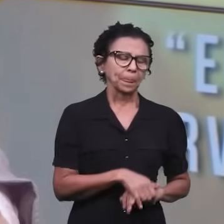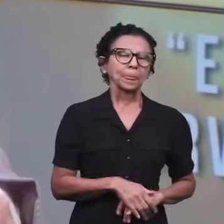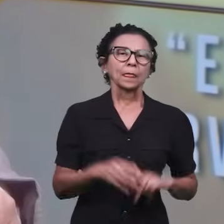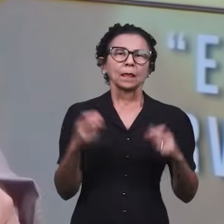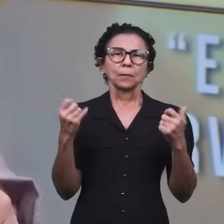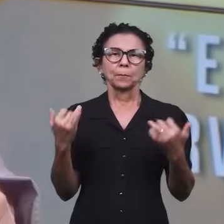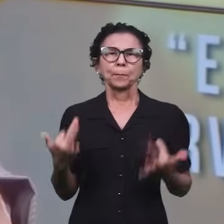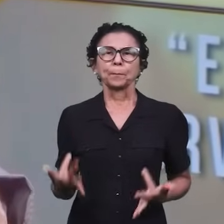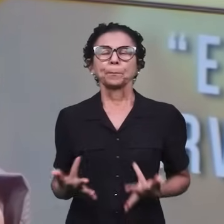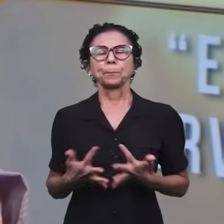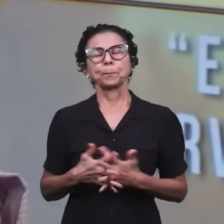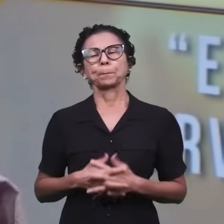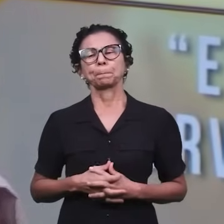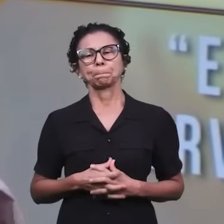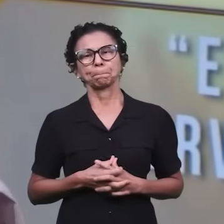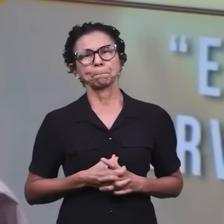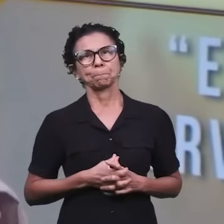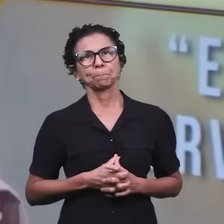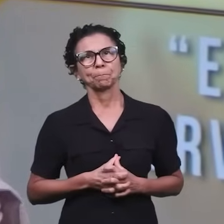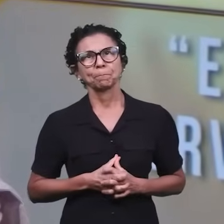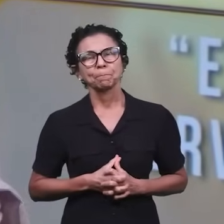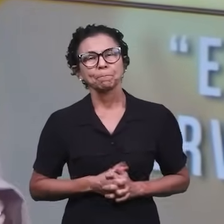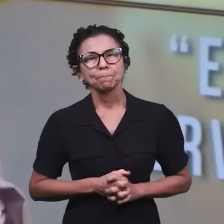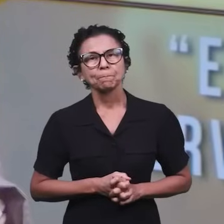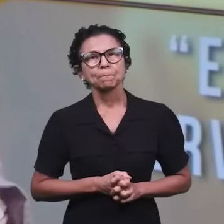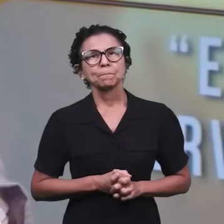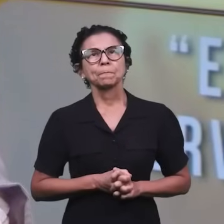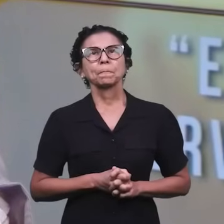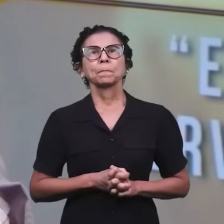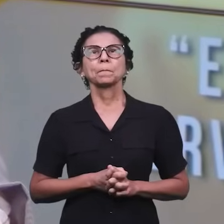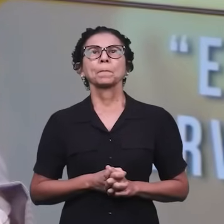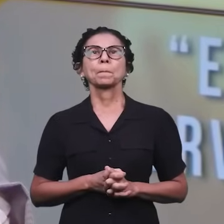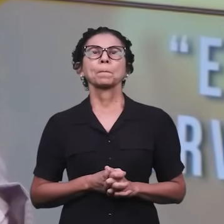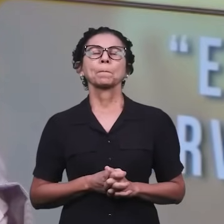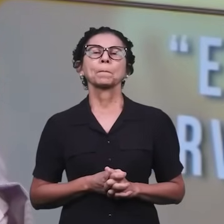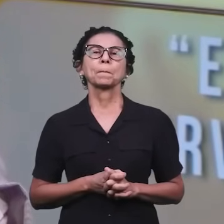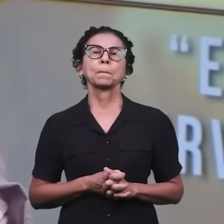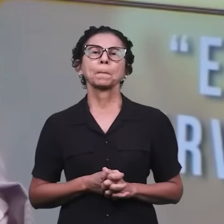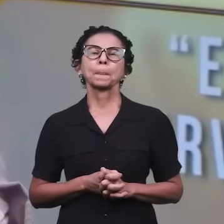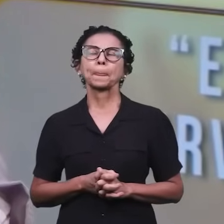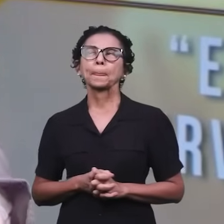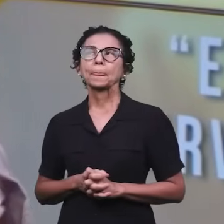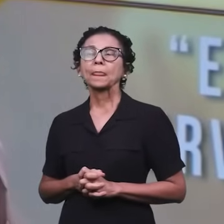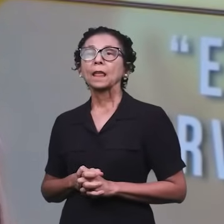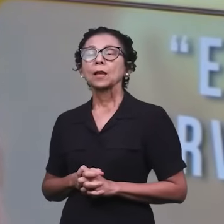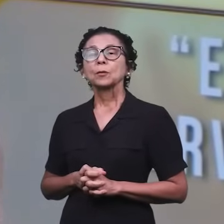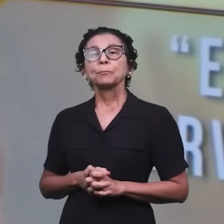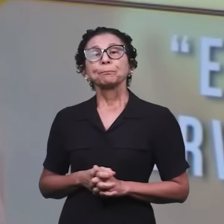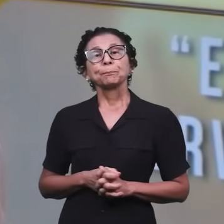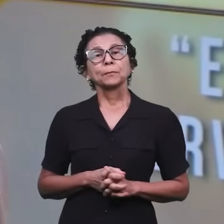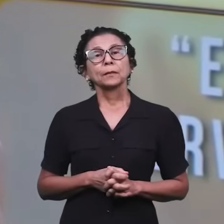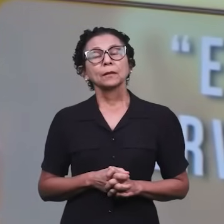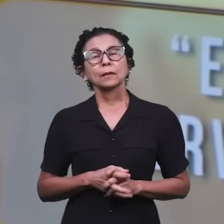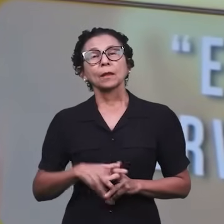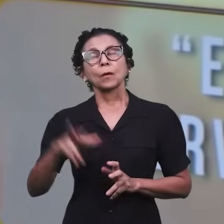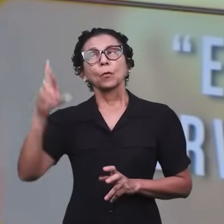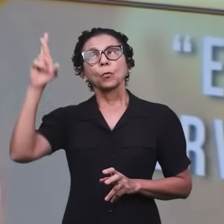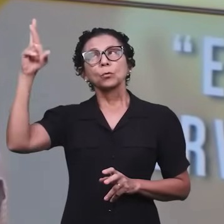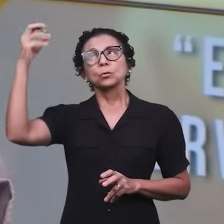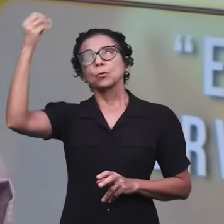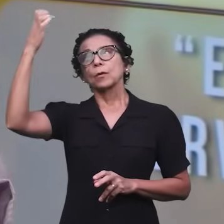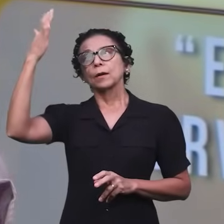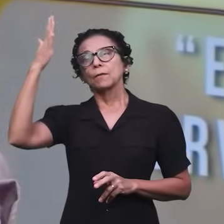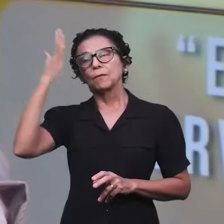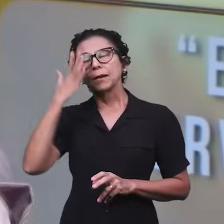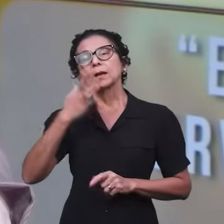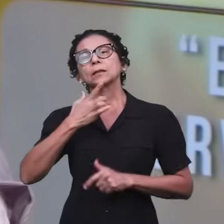nós recebemos do Senhor a mensagem, a instrução, a orientação, ouvimos aquilo que vem do